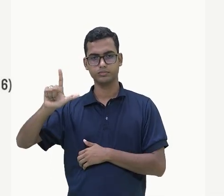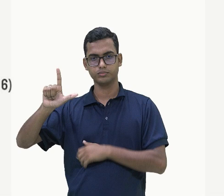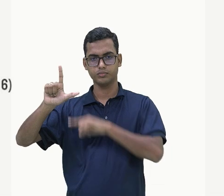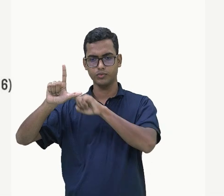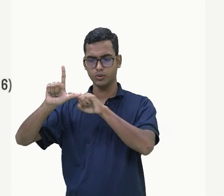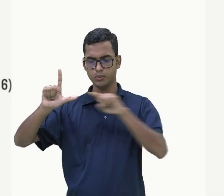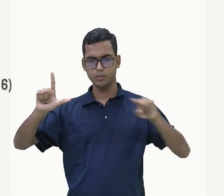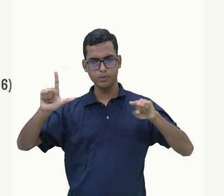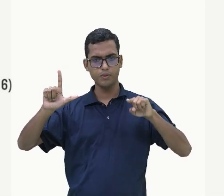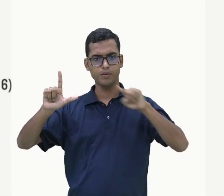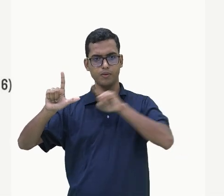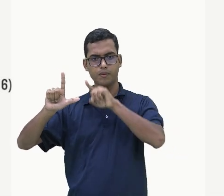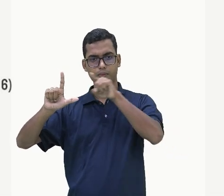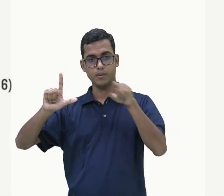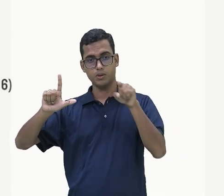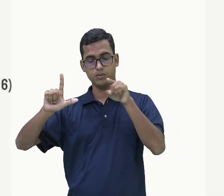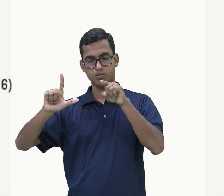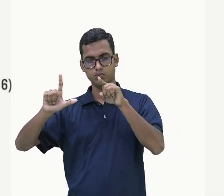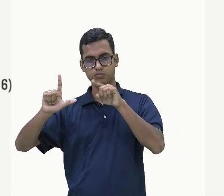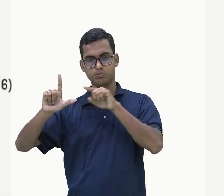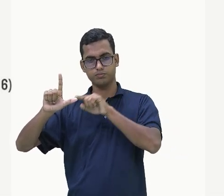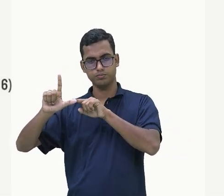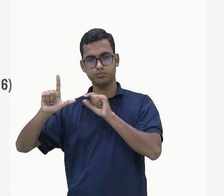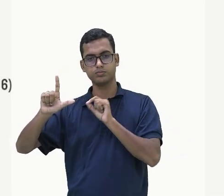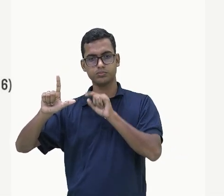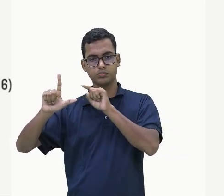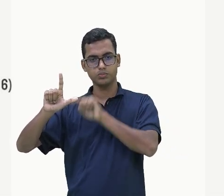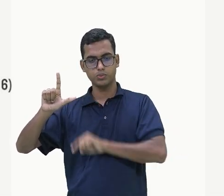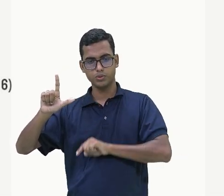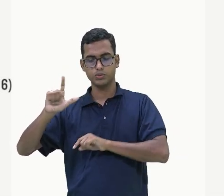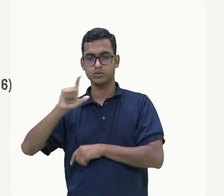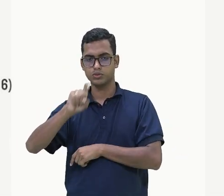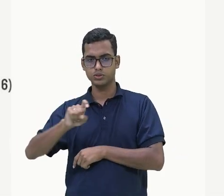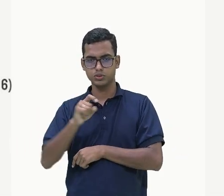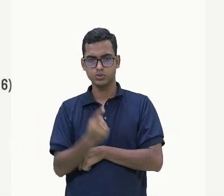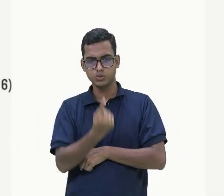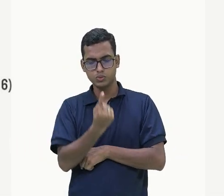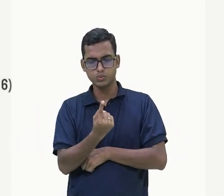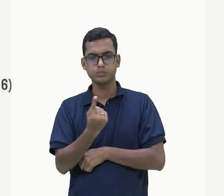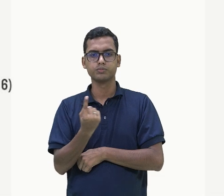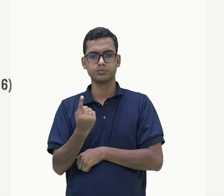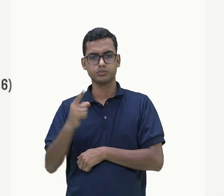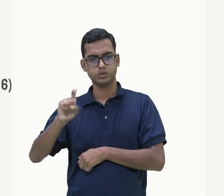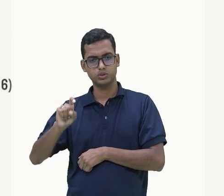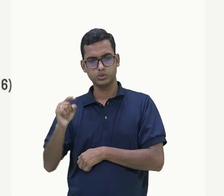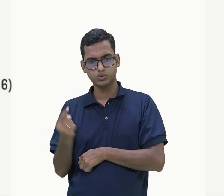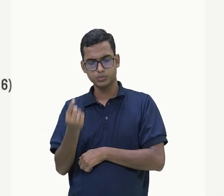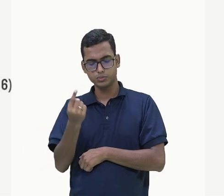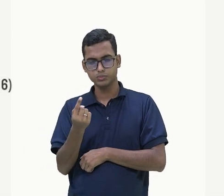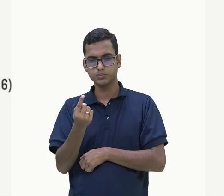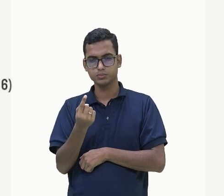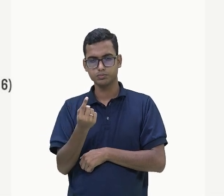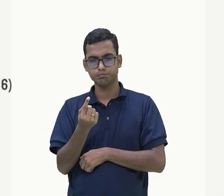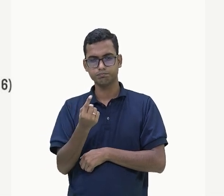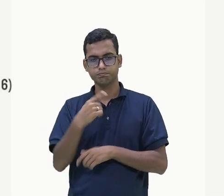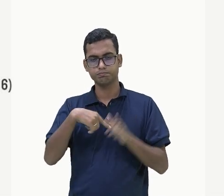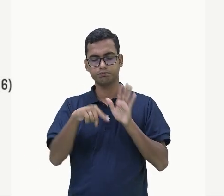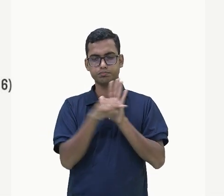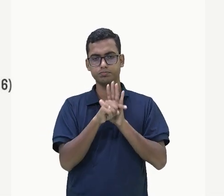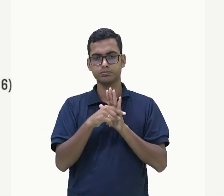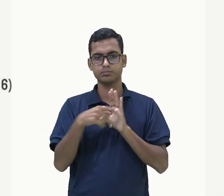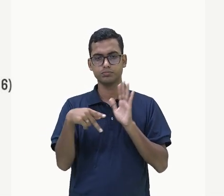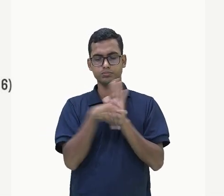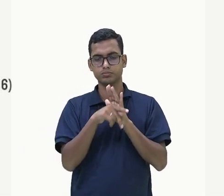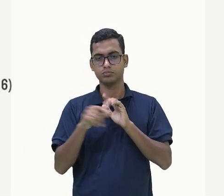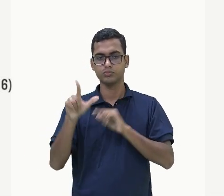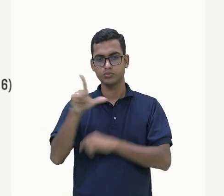do que x2, o logaritmo de x1 na base A é maior do que o logaritmo